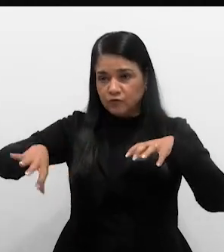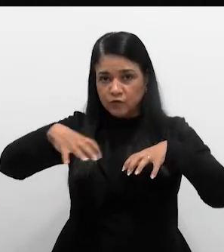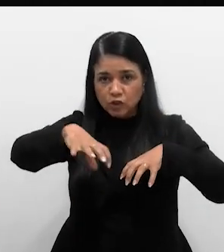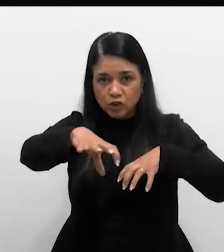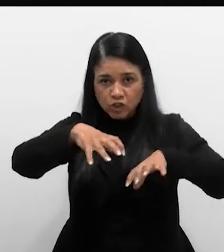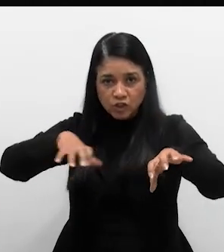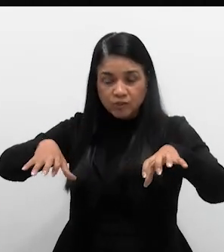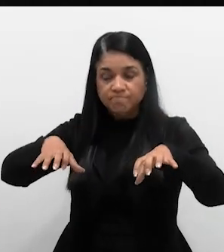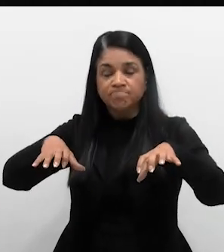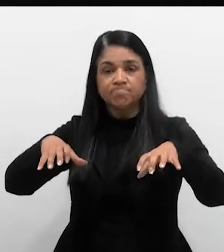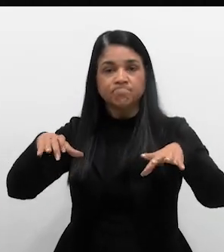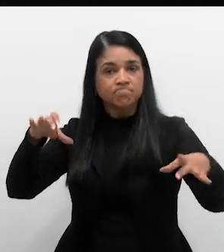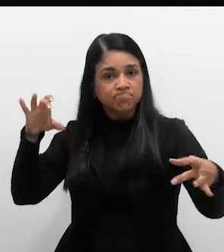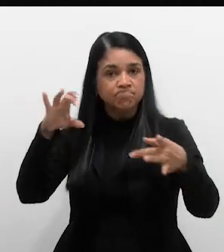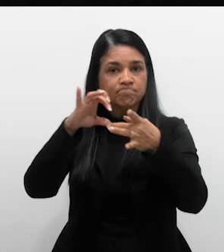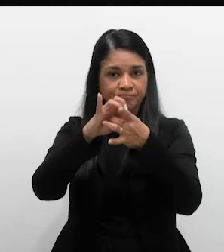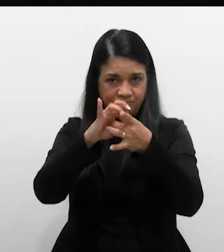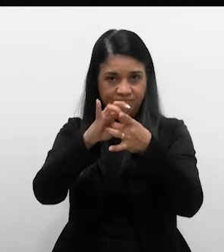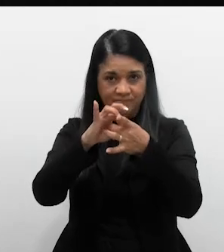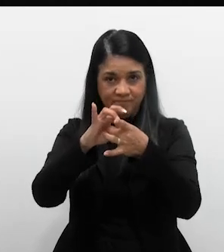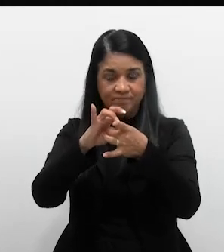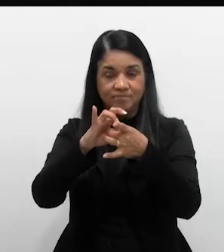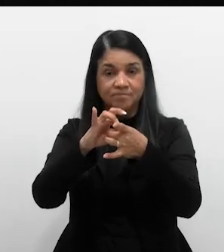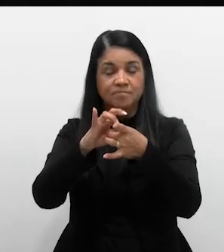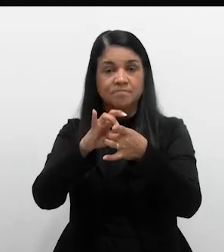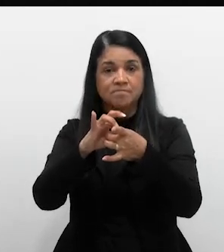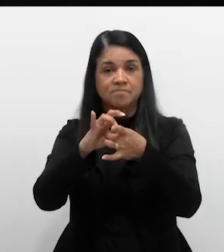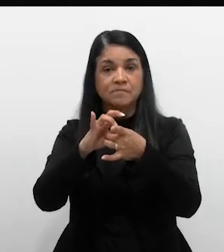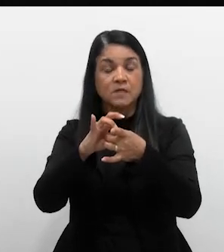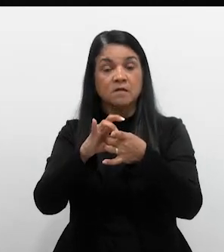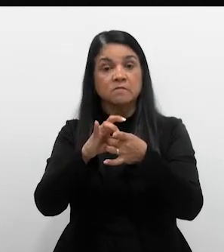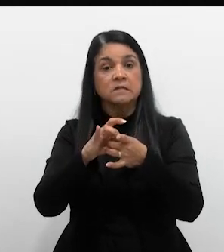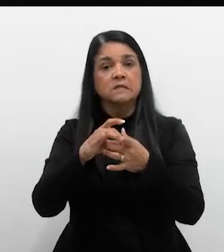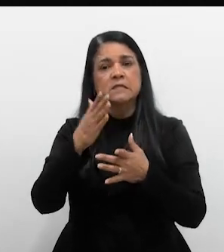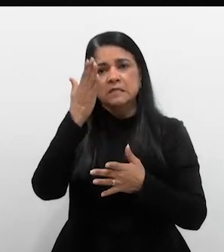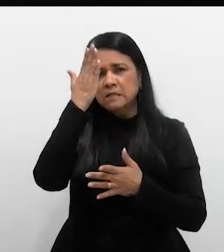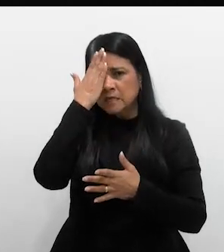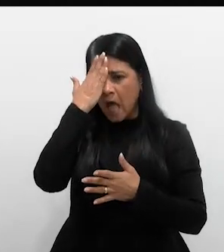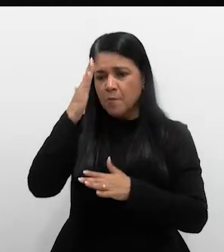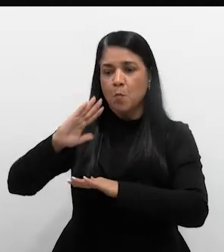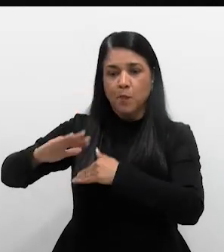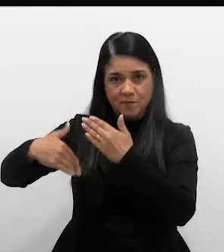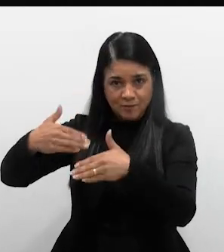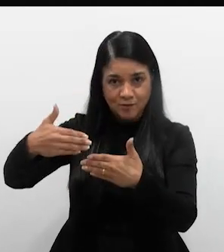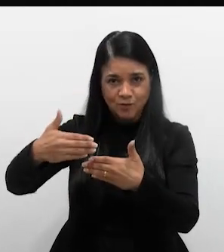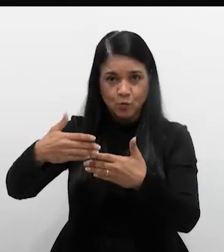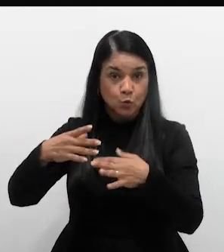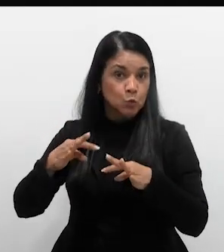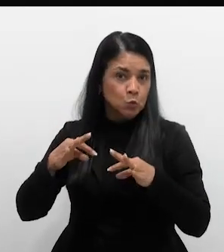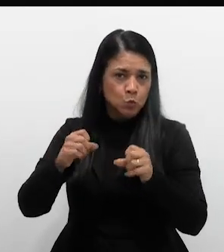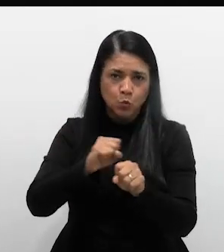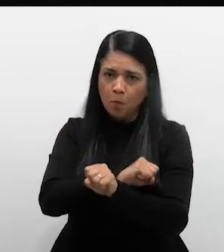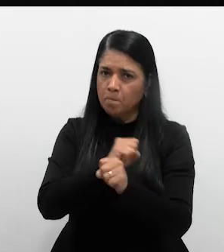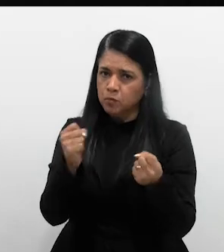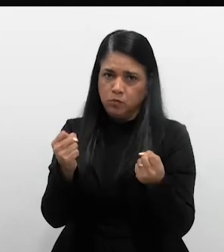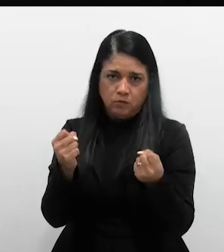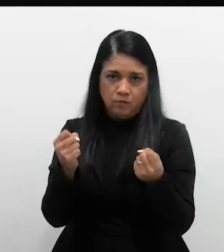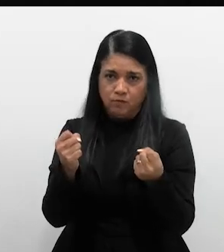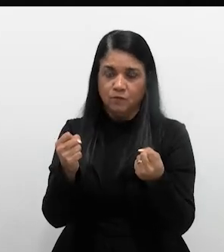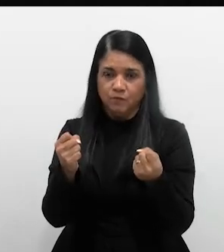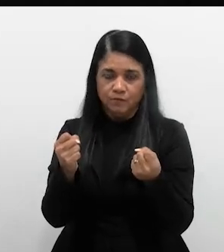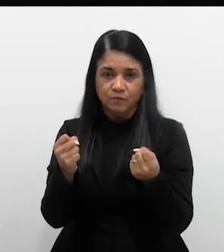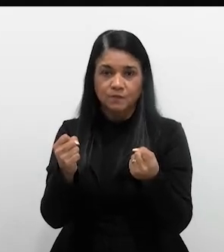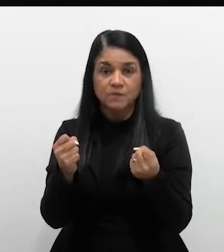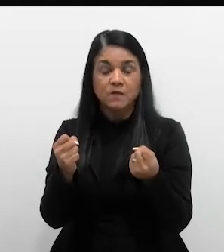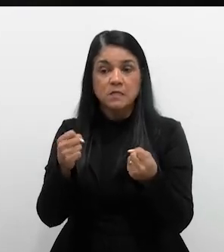possa ser dividido e engrandecido. Porque por mais que você tenha domínio sobre o processo, você nunca vai saber tudo